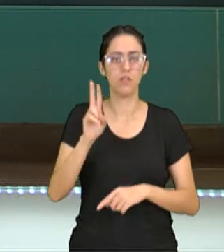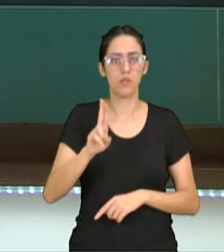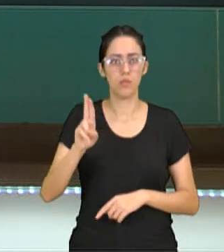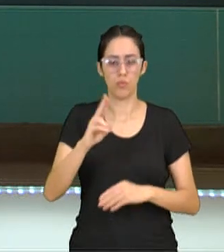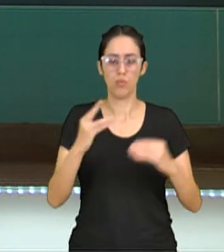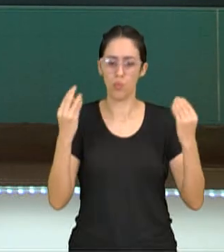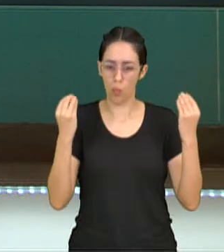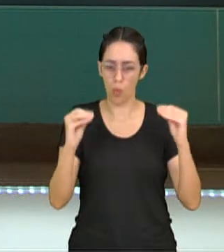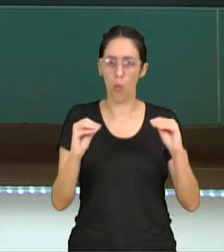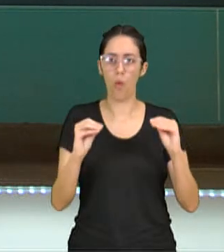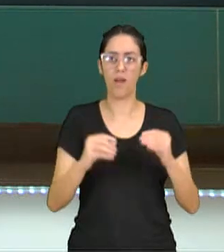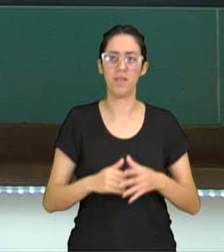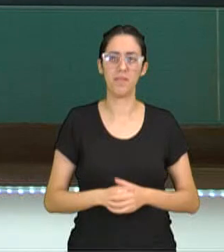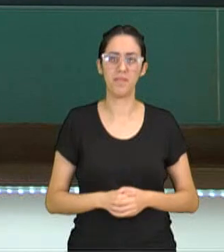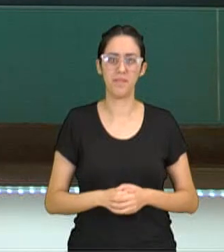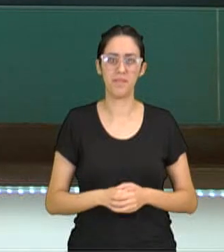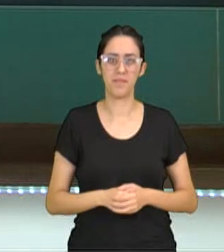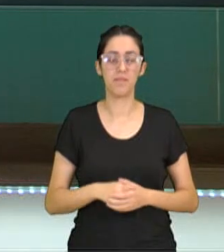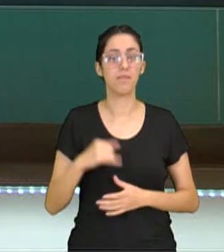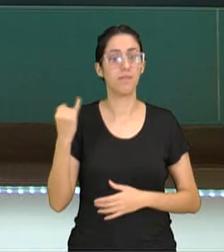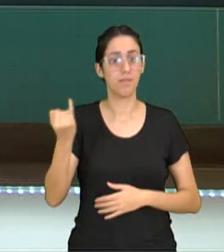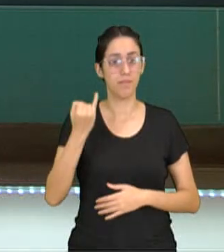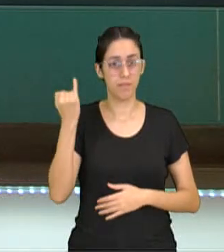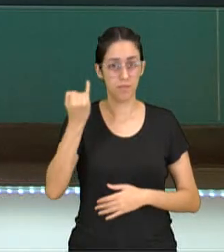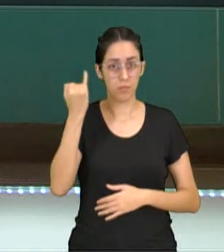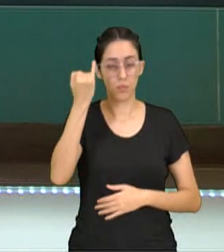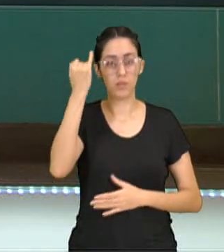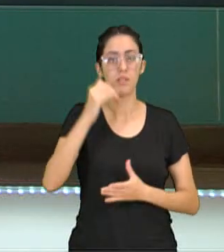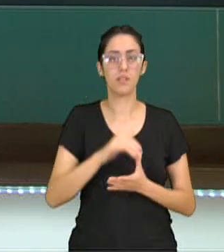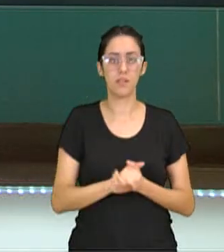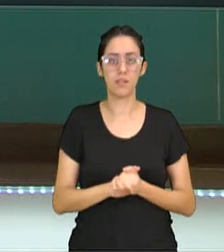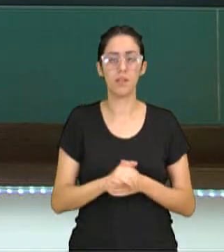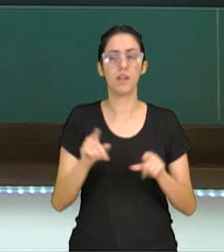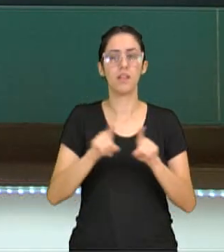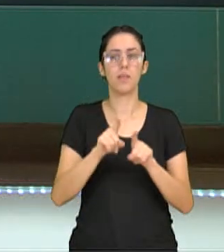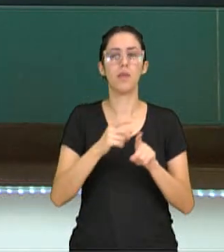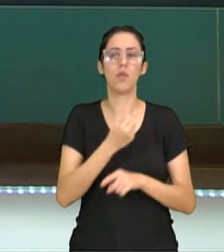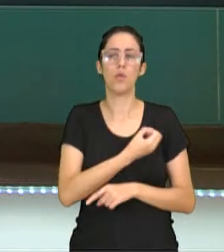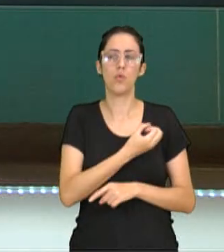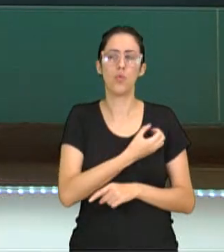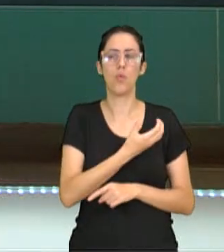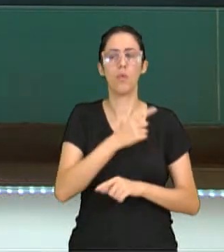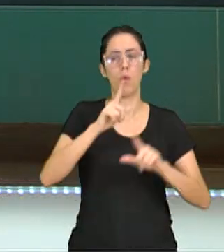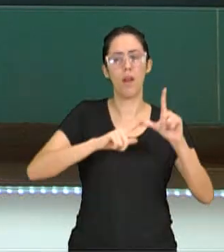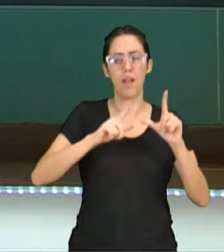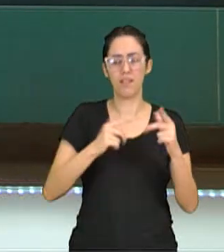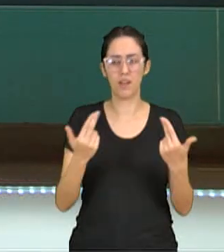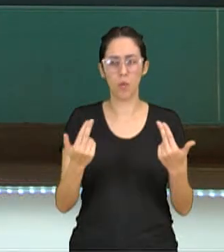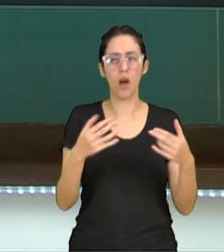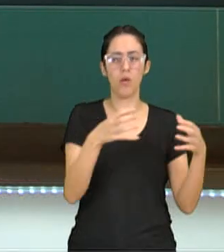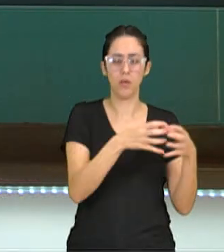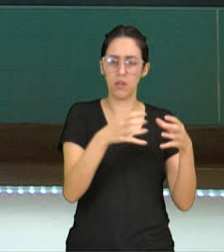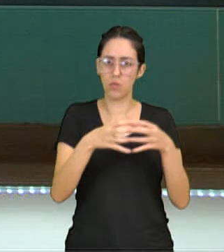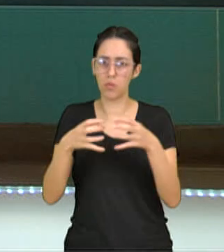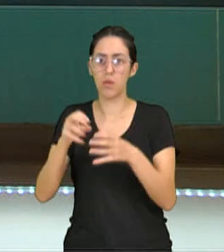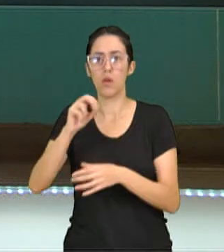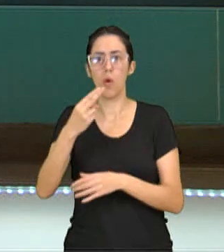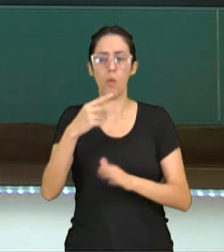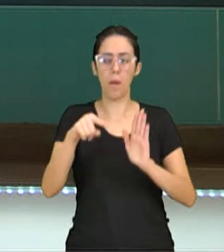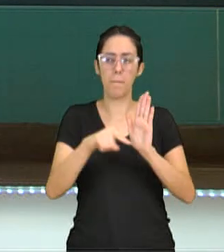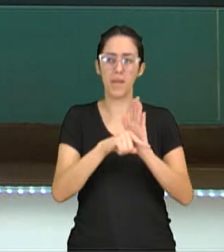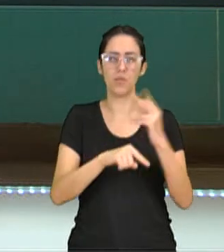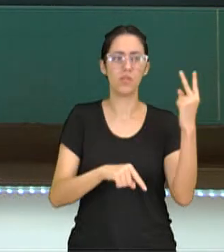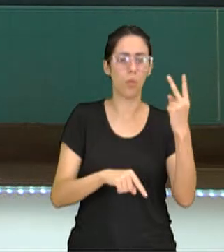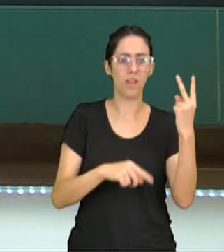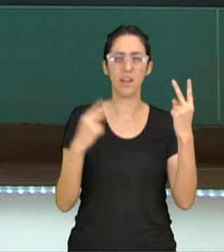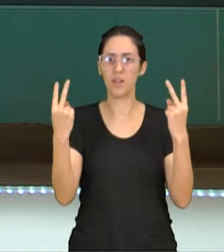colocando em evidência, tá bom? Então, é bem importante, ó, fator comum, por agrupamento, ou diferença de 2 quadrados, que também